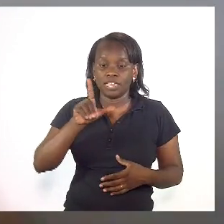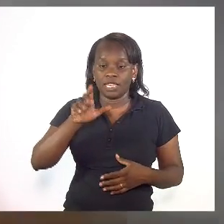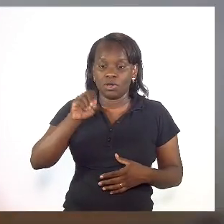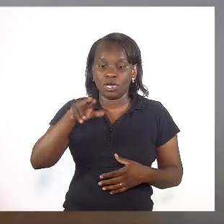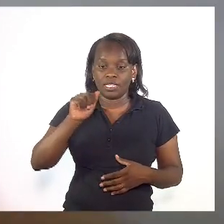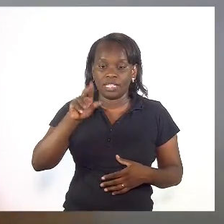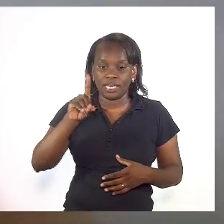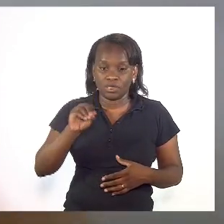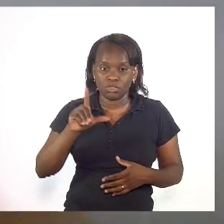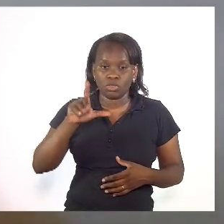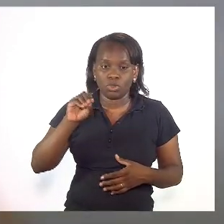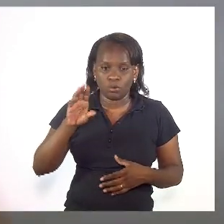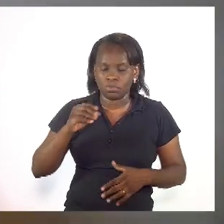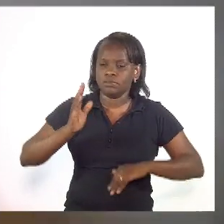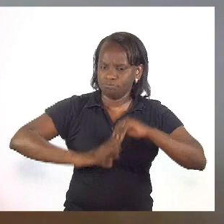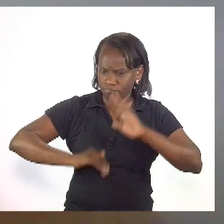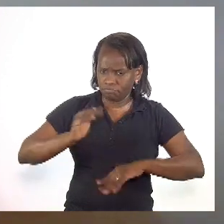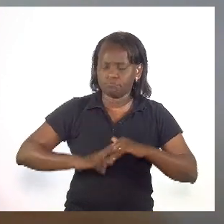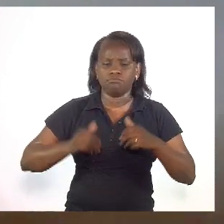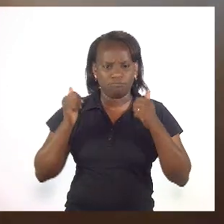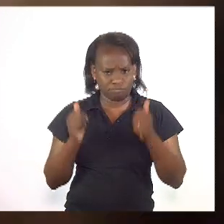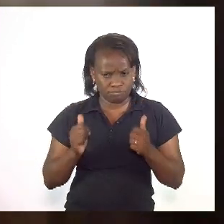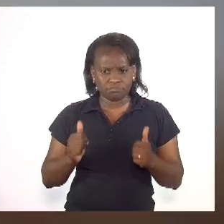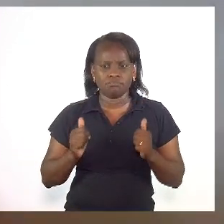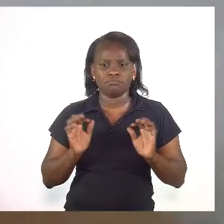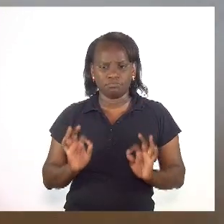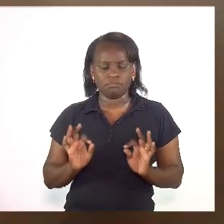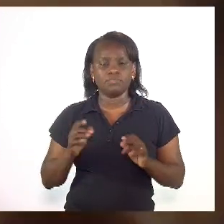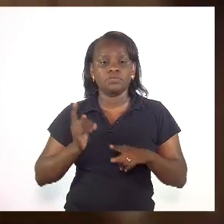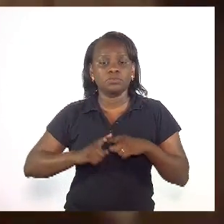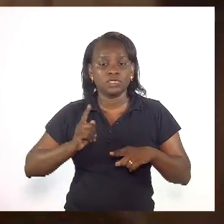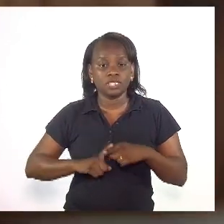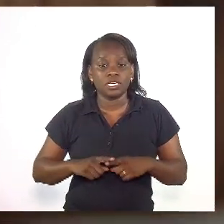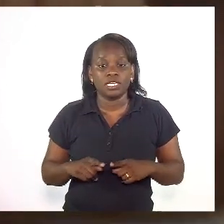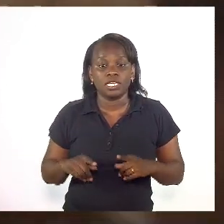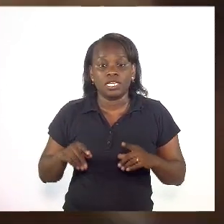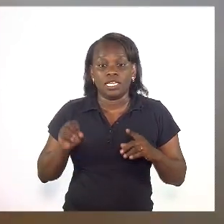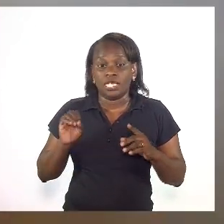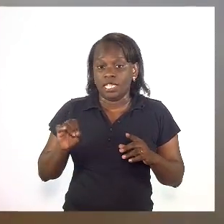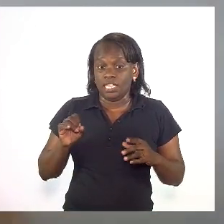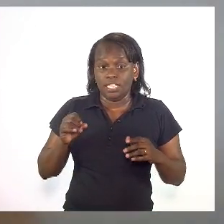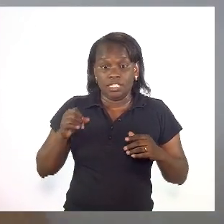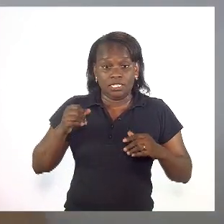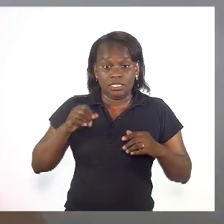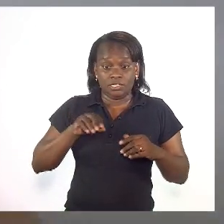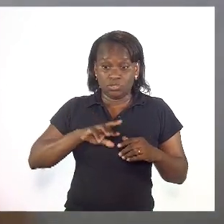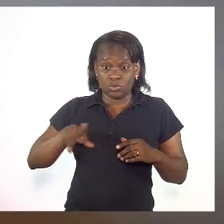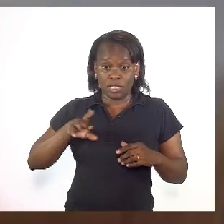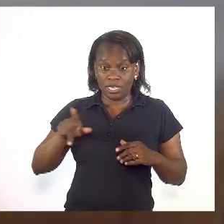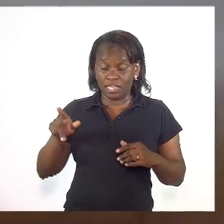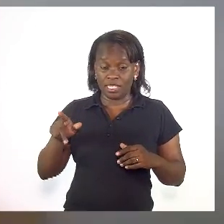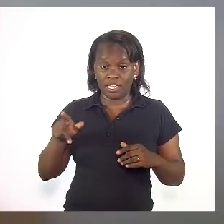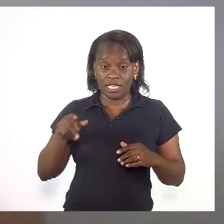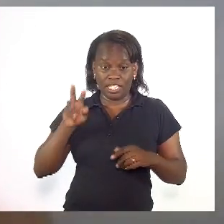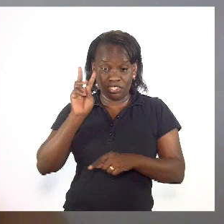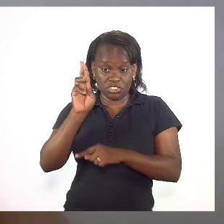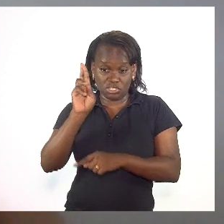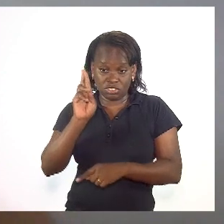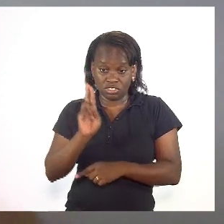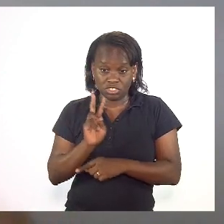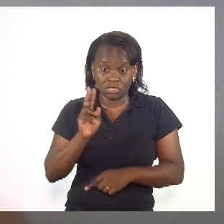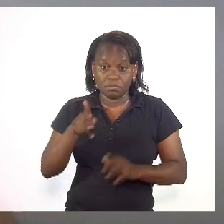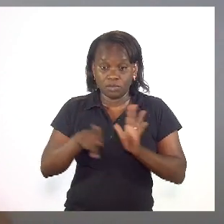Ele foi um competente, exatamente, né? Porque se ele não fosse o representante